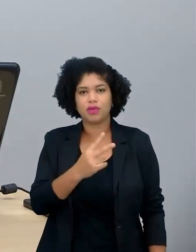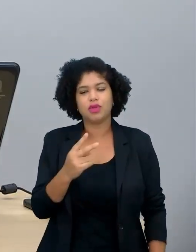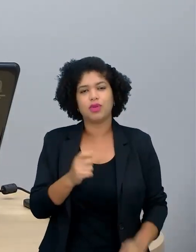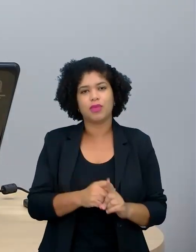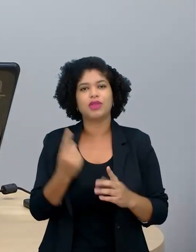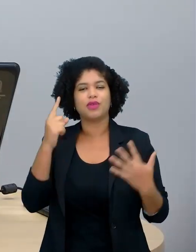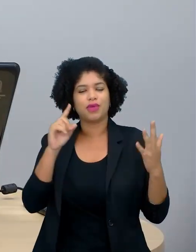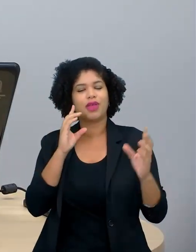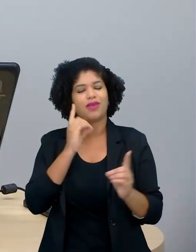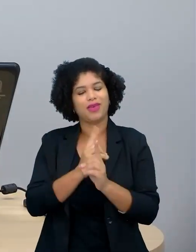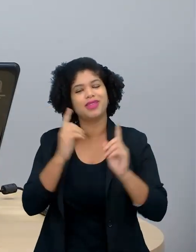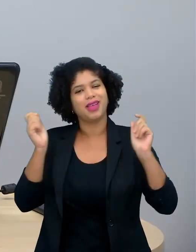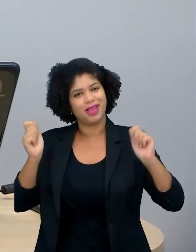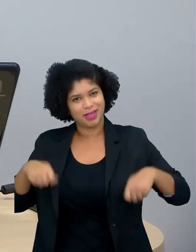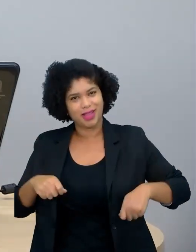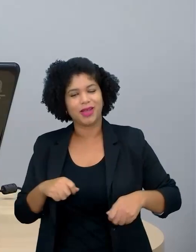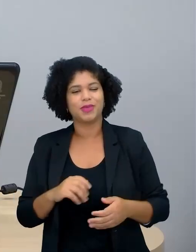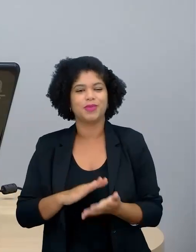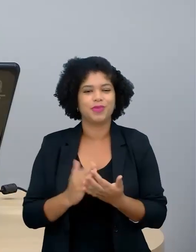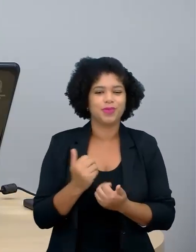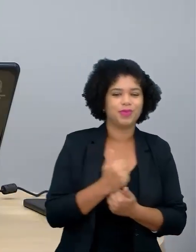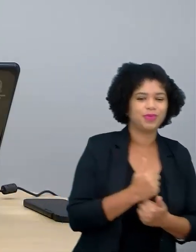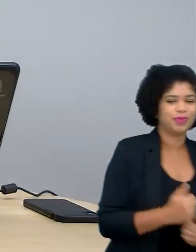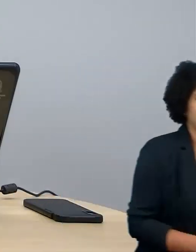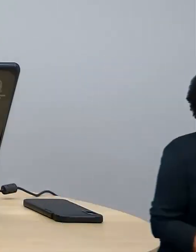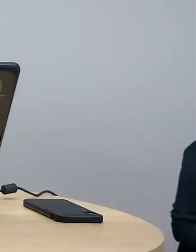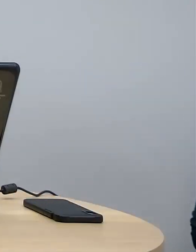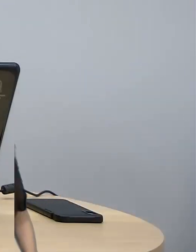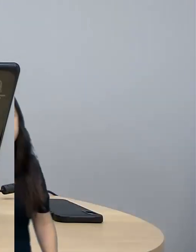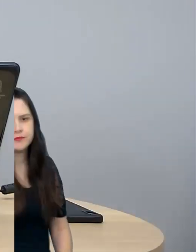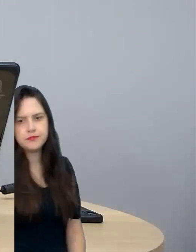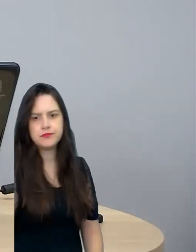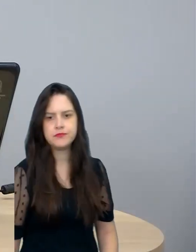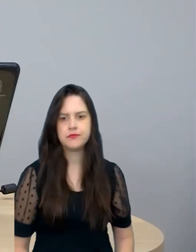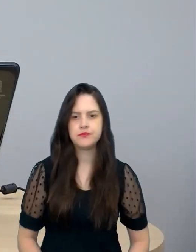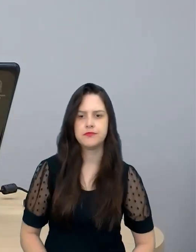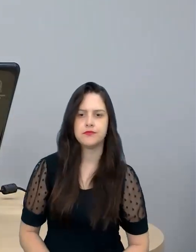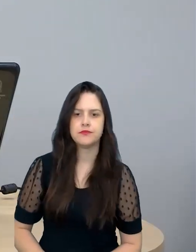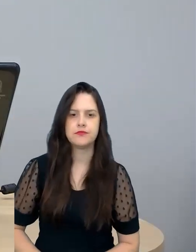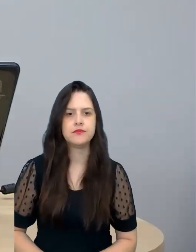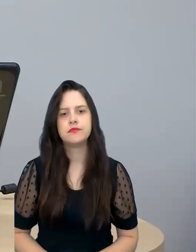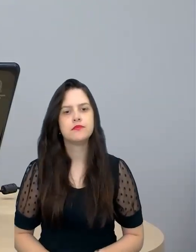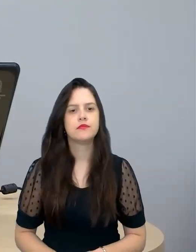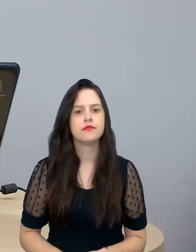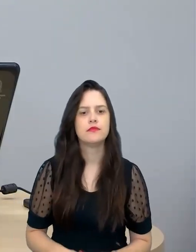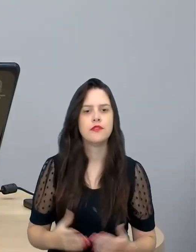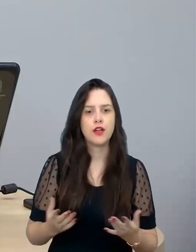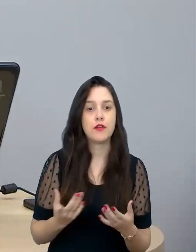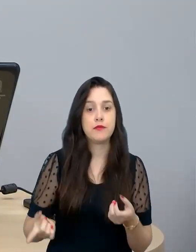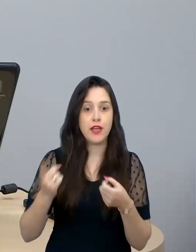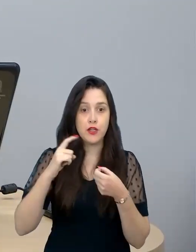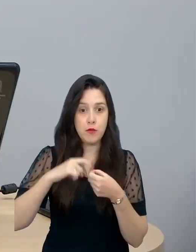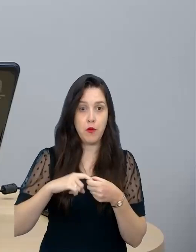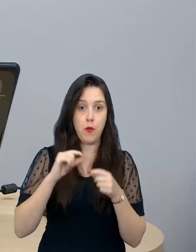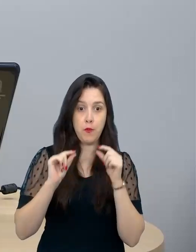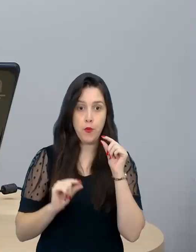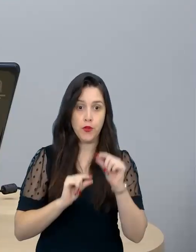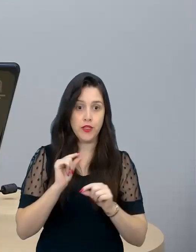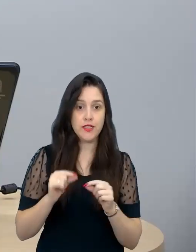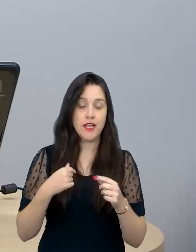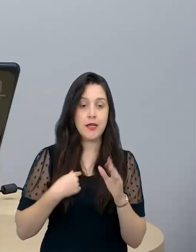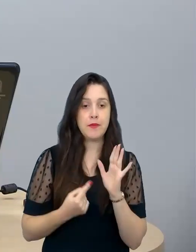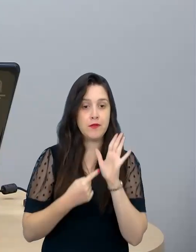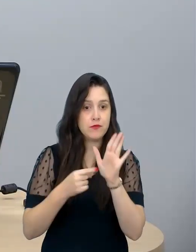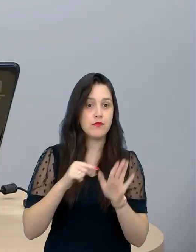conseguem também encontrar aí essa TPC, tá bom? Muito bem. Bom, eu vou retomar então um pouquinho aqui para